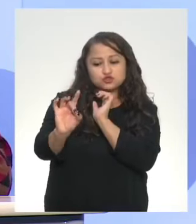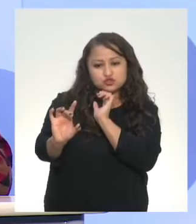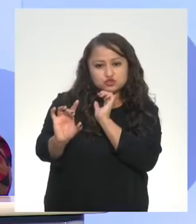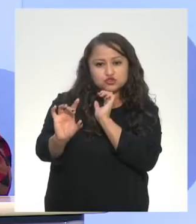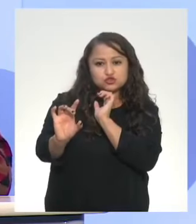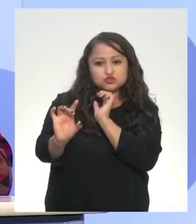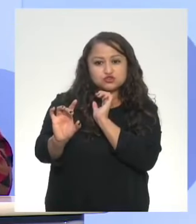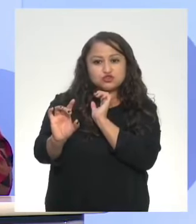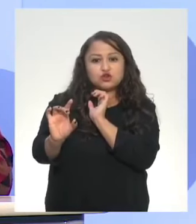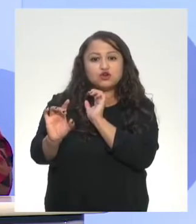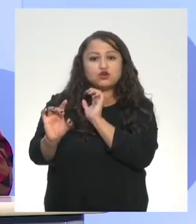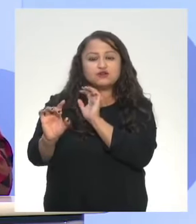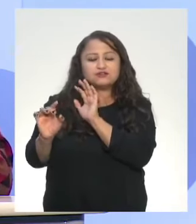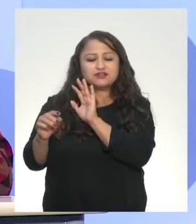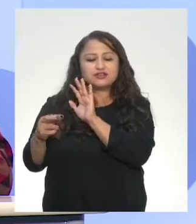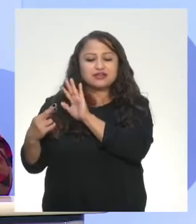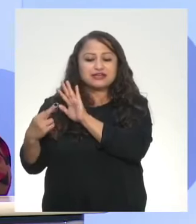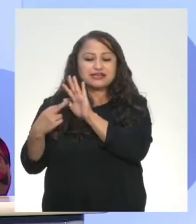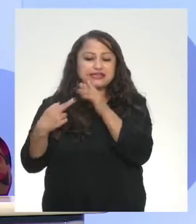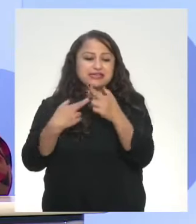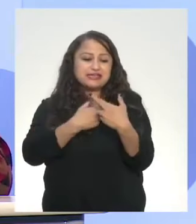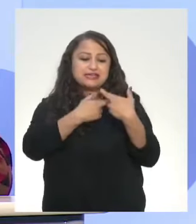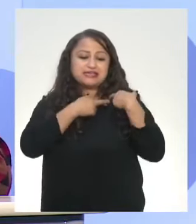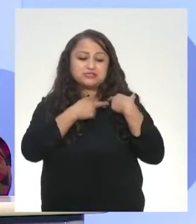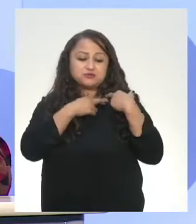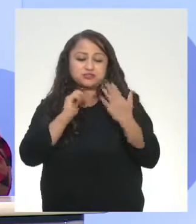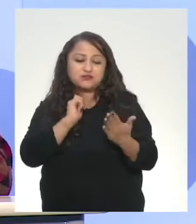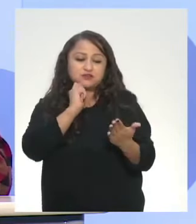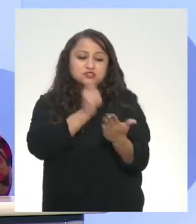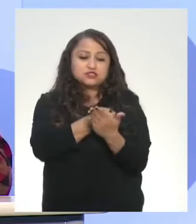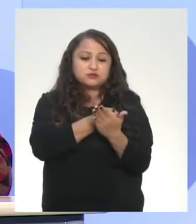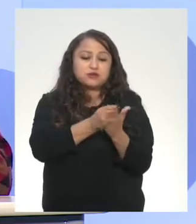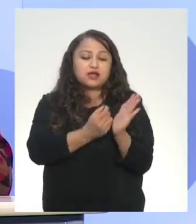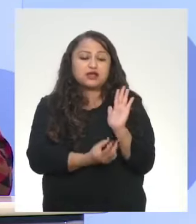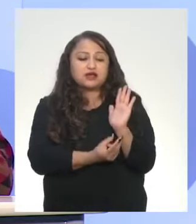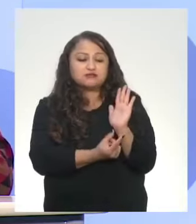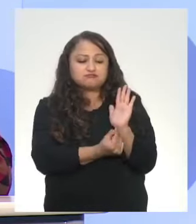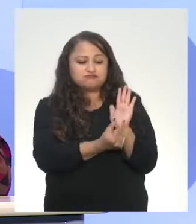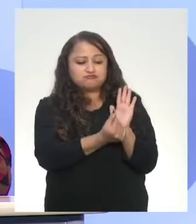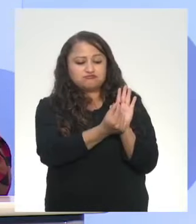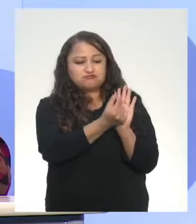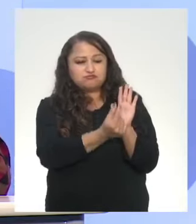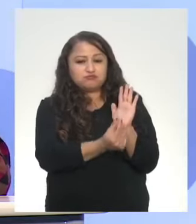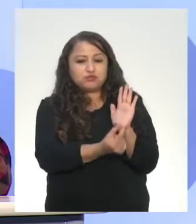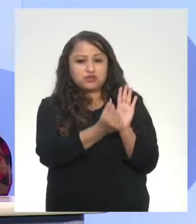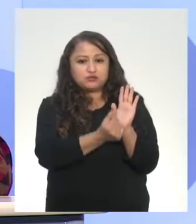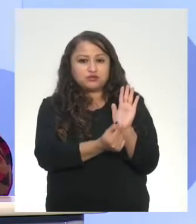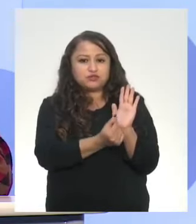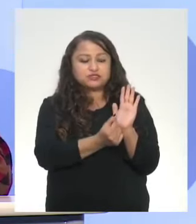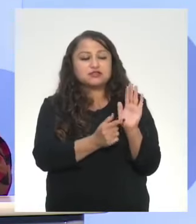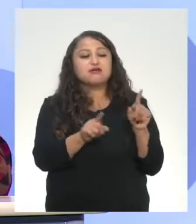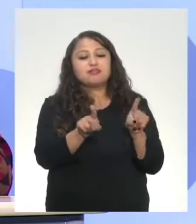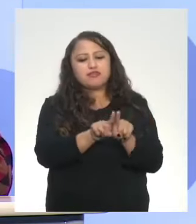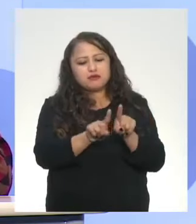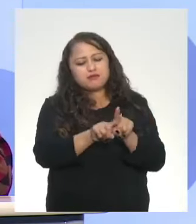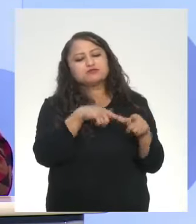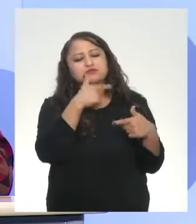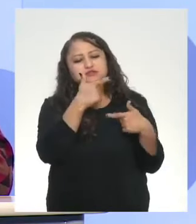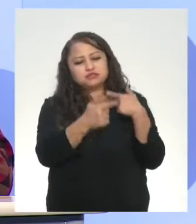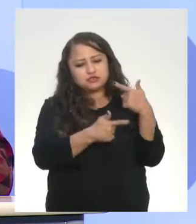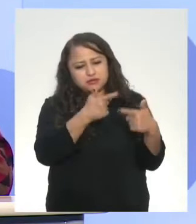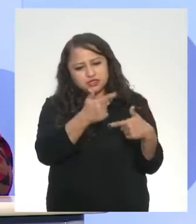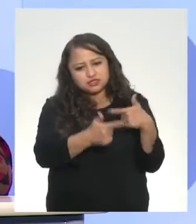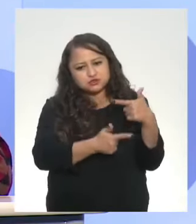aí encarregados de pagar esses tributos, né? Era da burguesia, no caso, e também dos trabalhadores, que